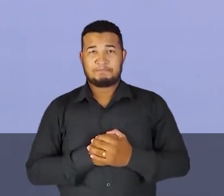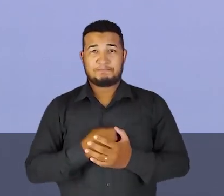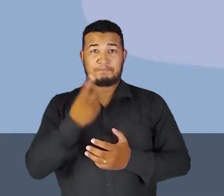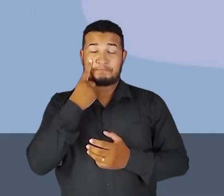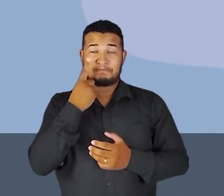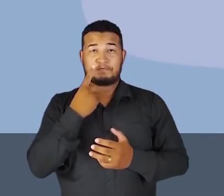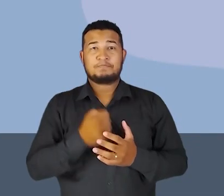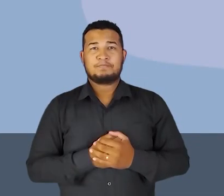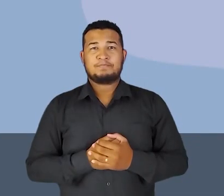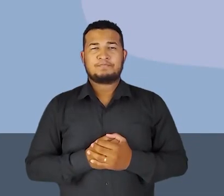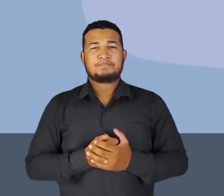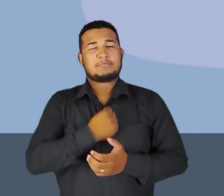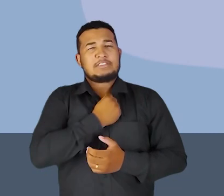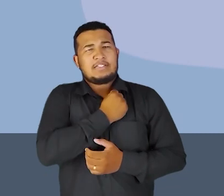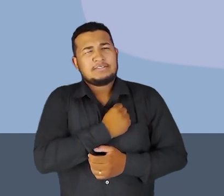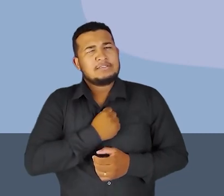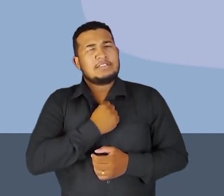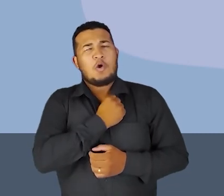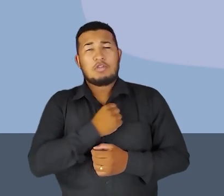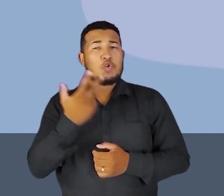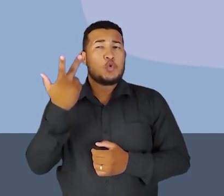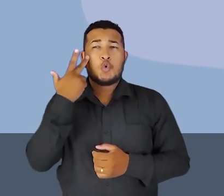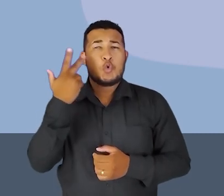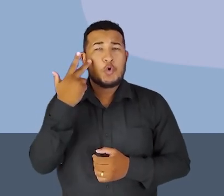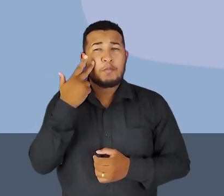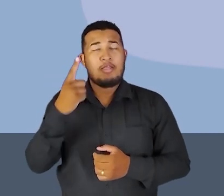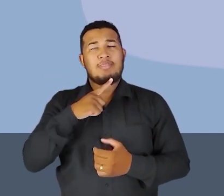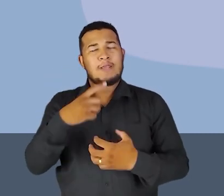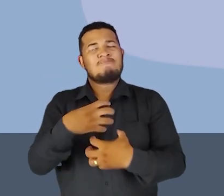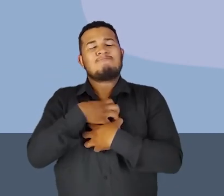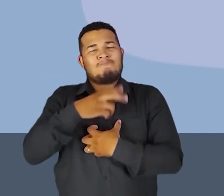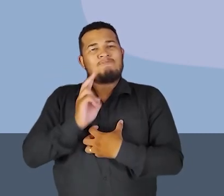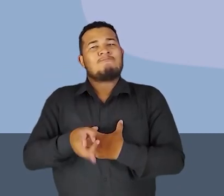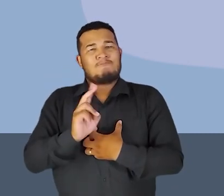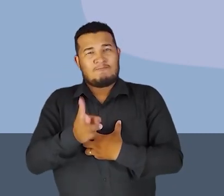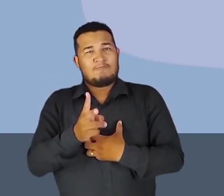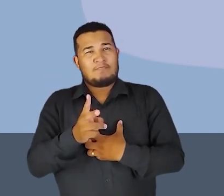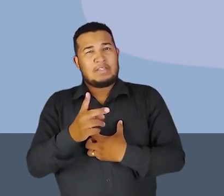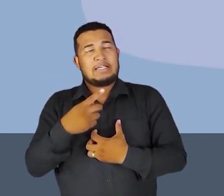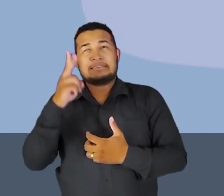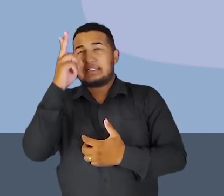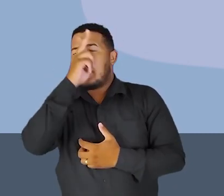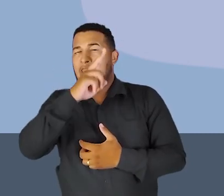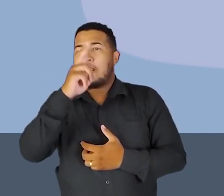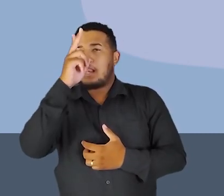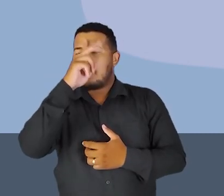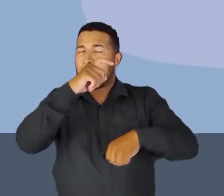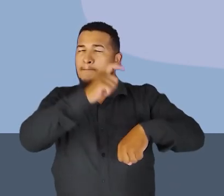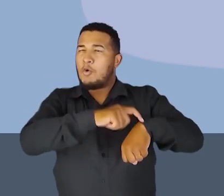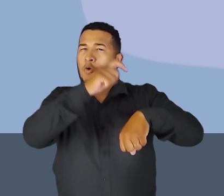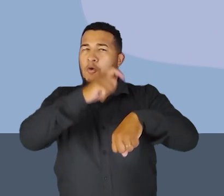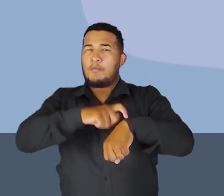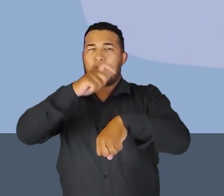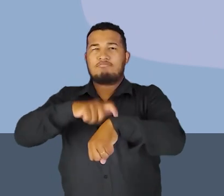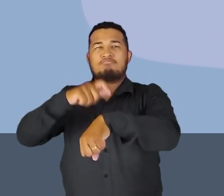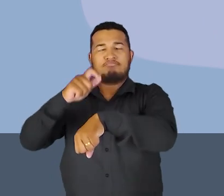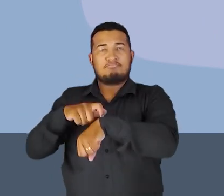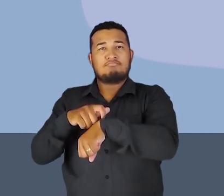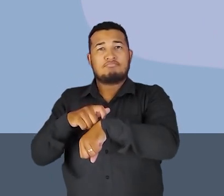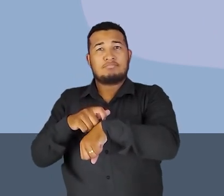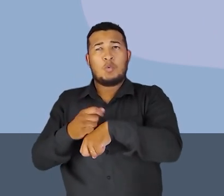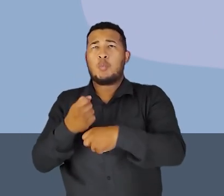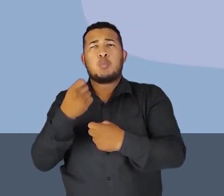lá? A saudade comum essa consiste em nos rememorar cada momento,